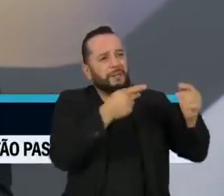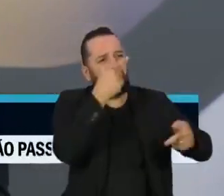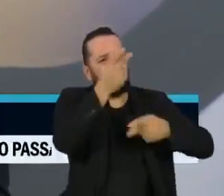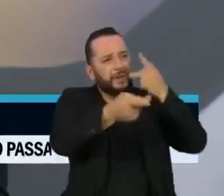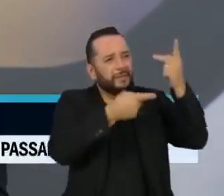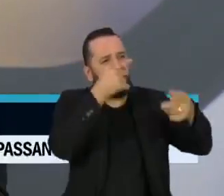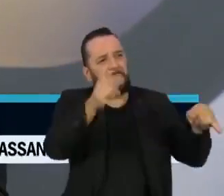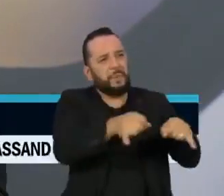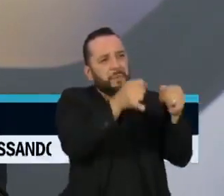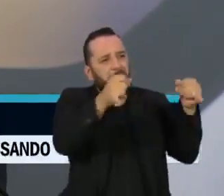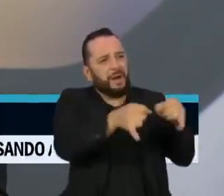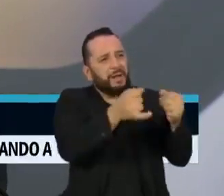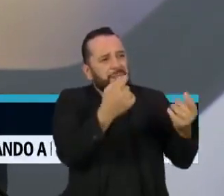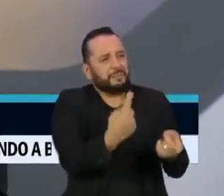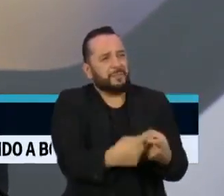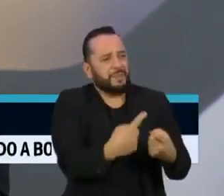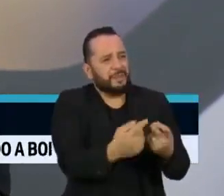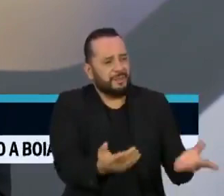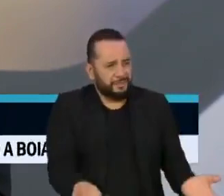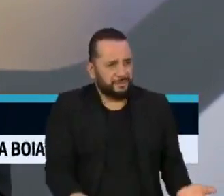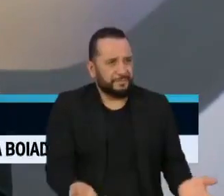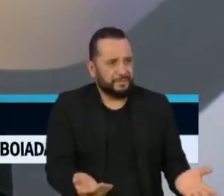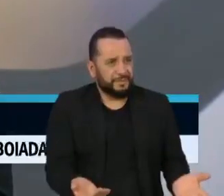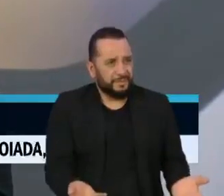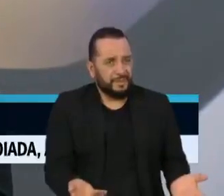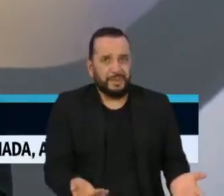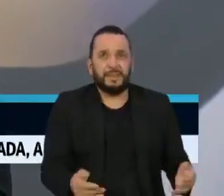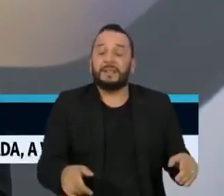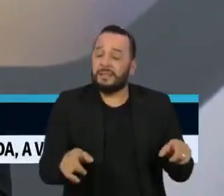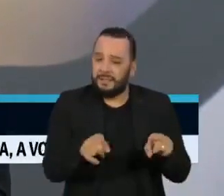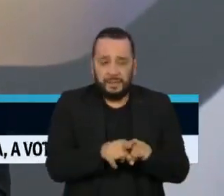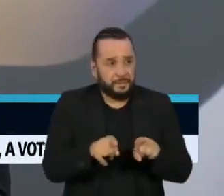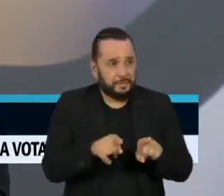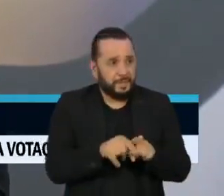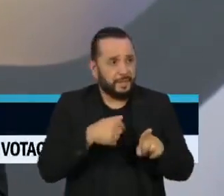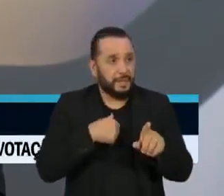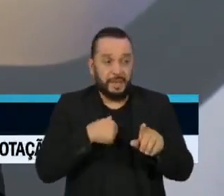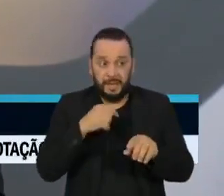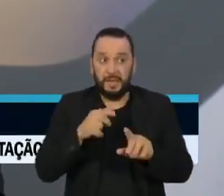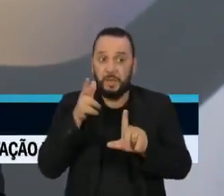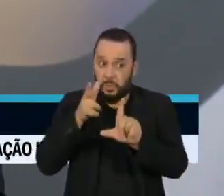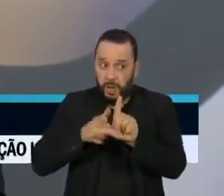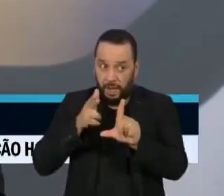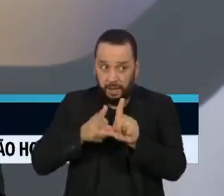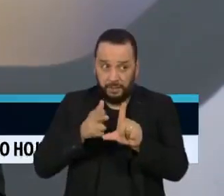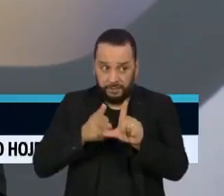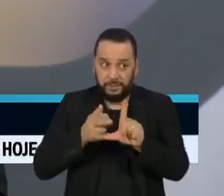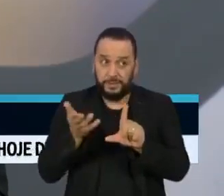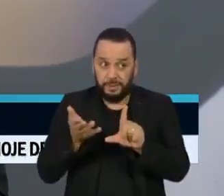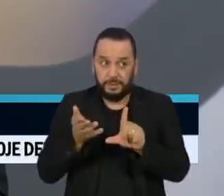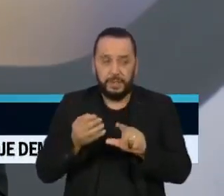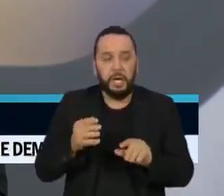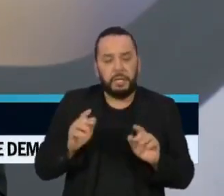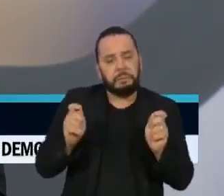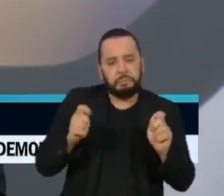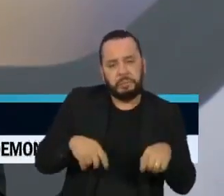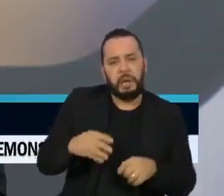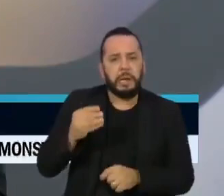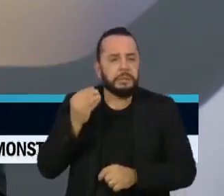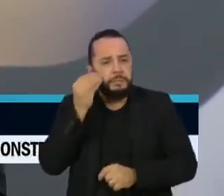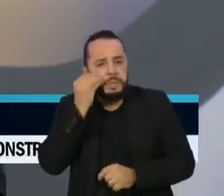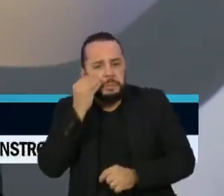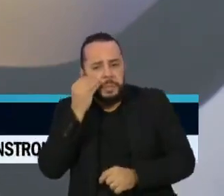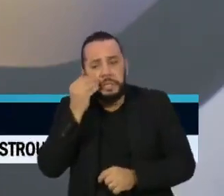se fala, primeiro, o fato dele sugerir publicamente, numa live, assim, ao público, um experimento que não tem pé